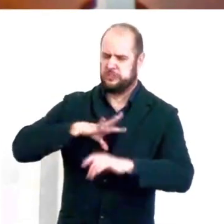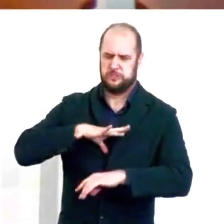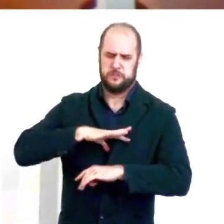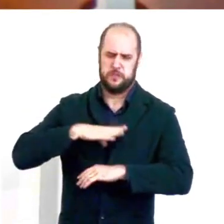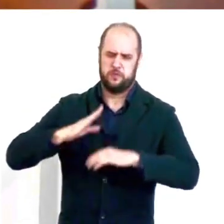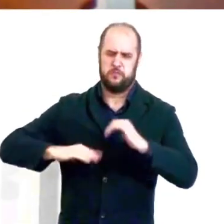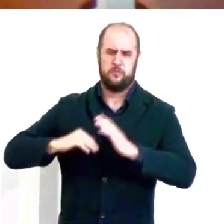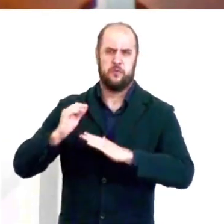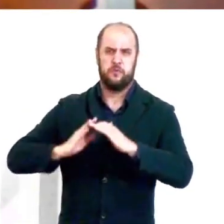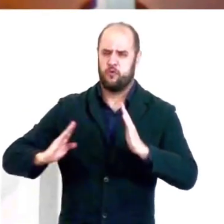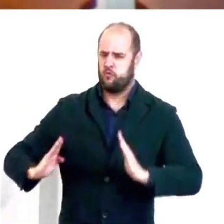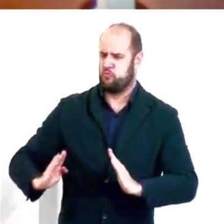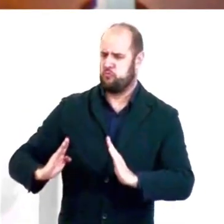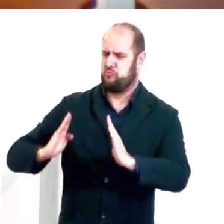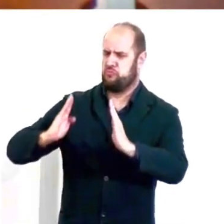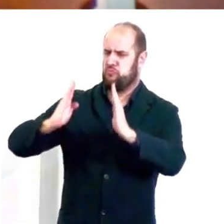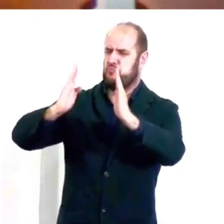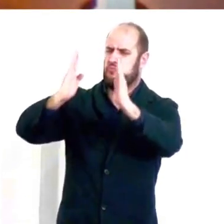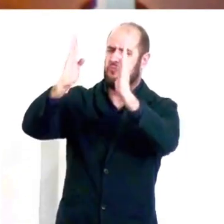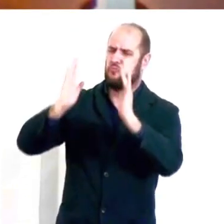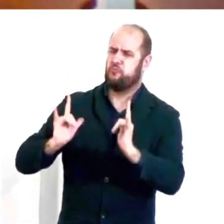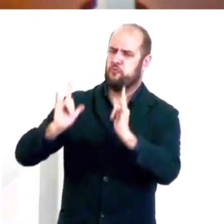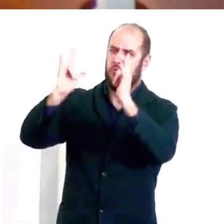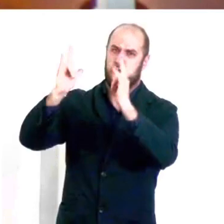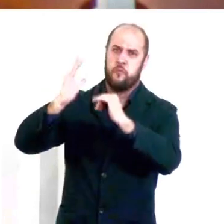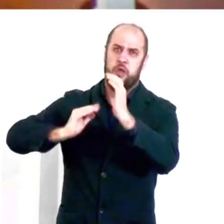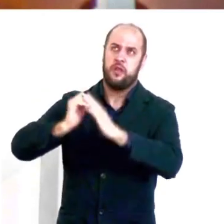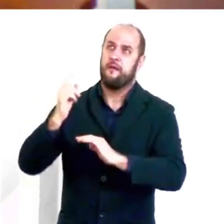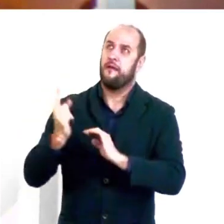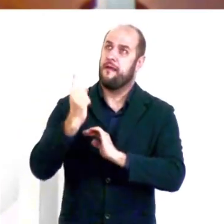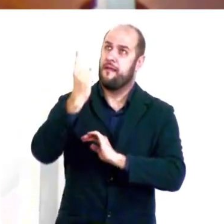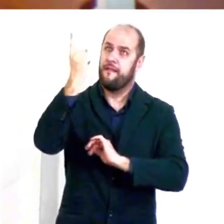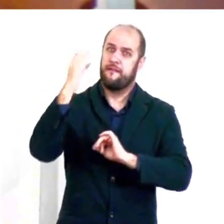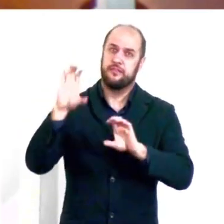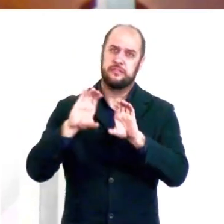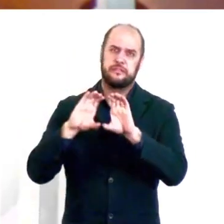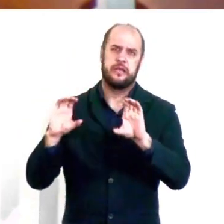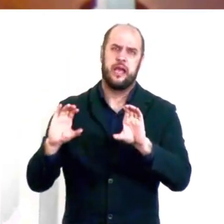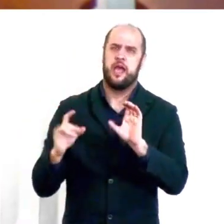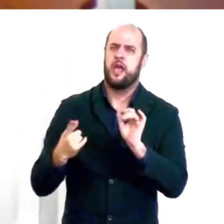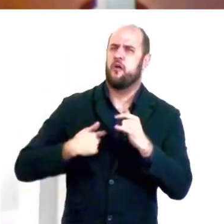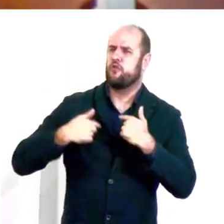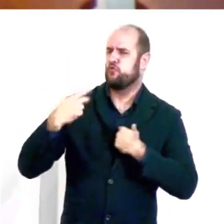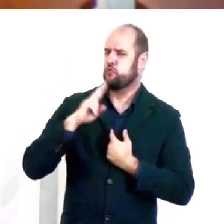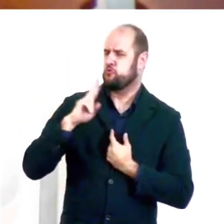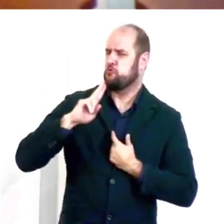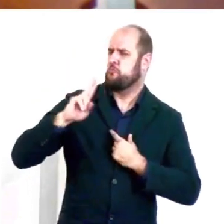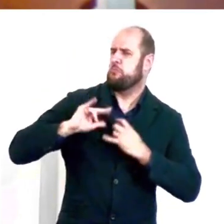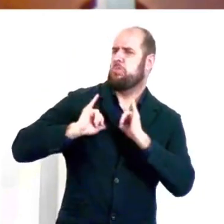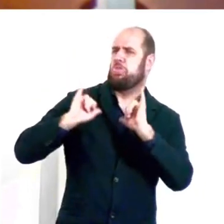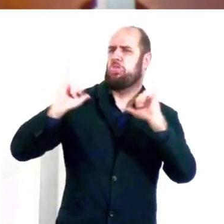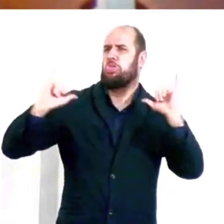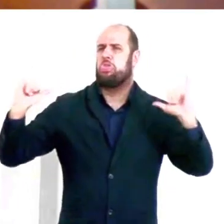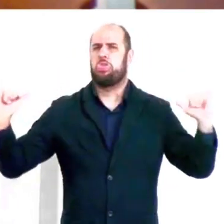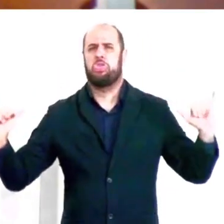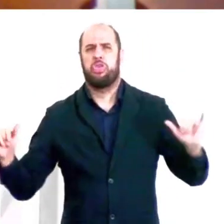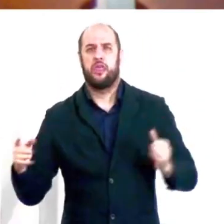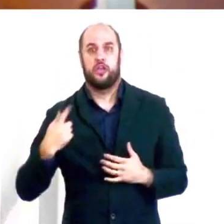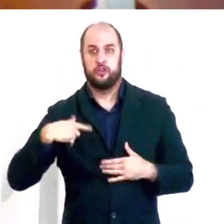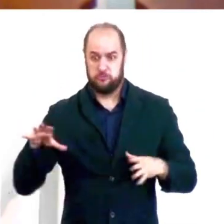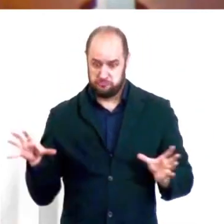uma torre cujo topo chegue até os céus e tornemos célebres o nosso nome para que não sejamos espalhados por toda a